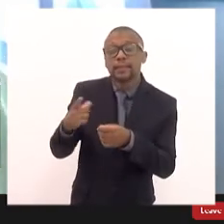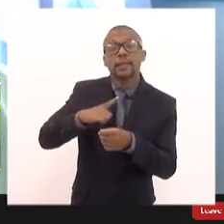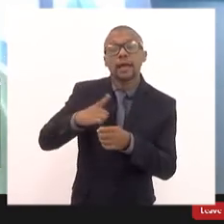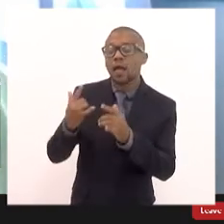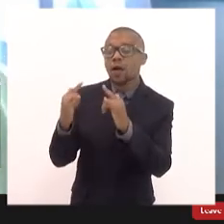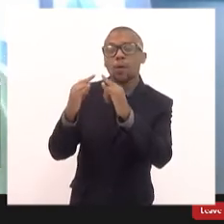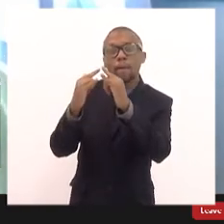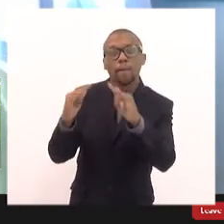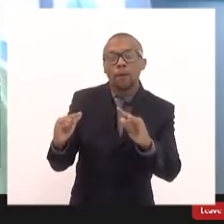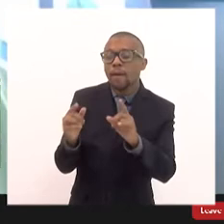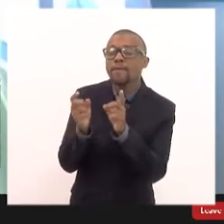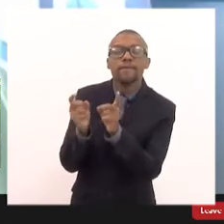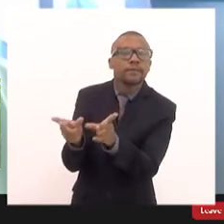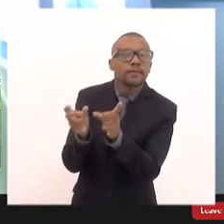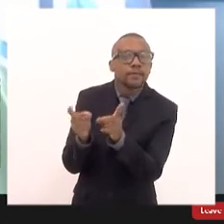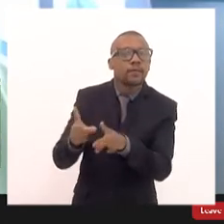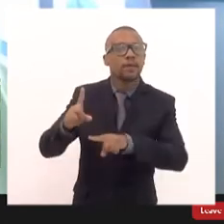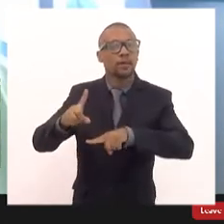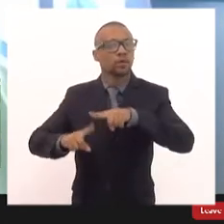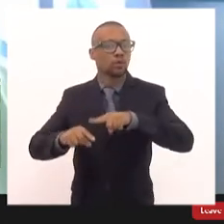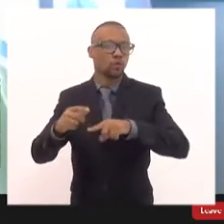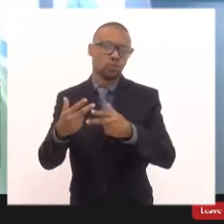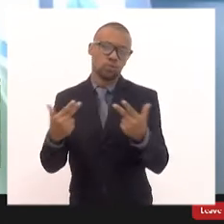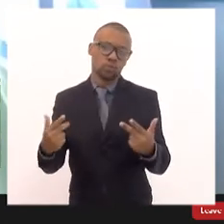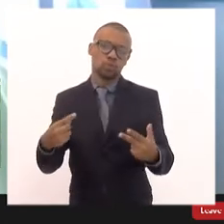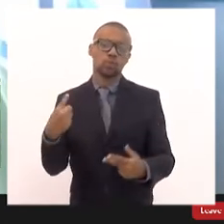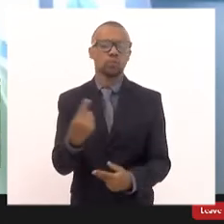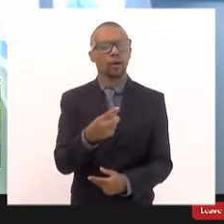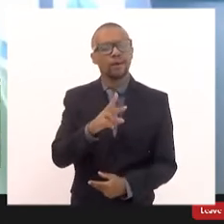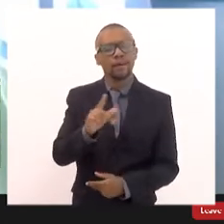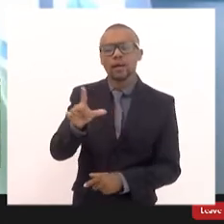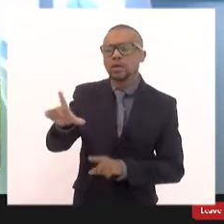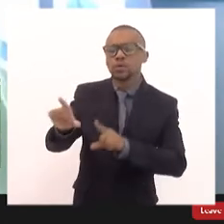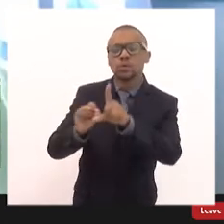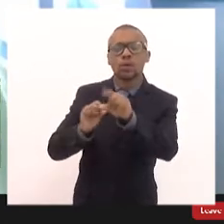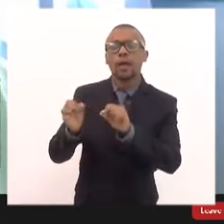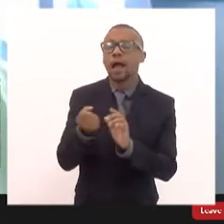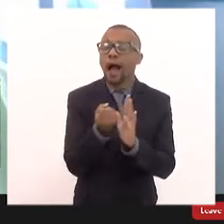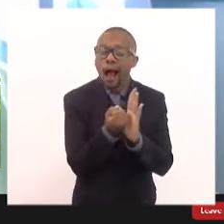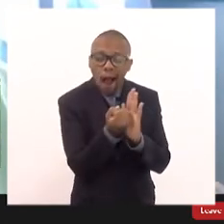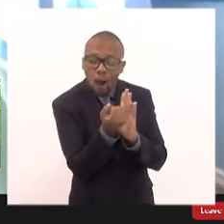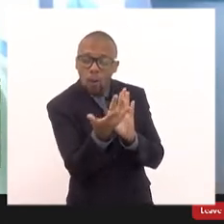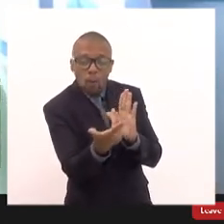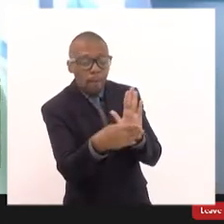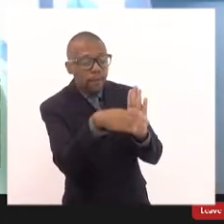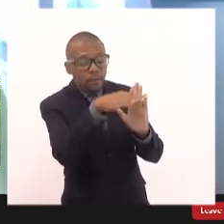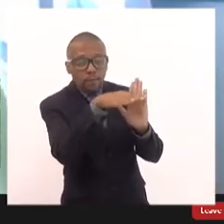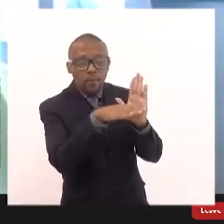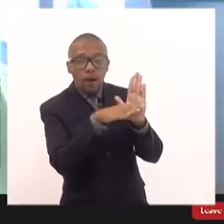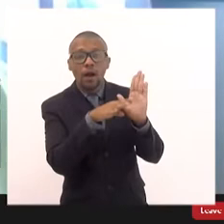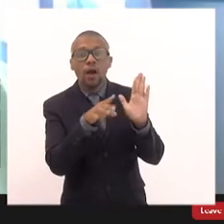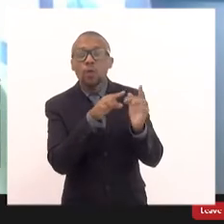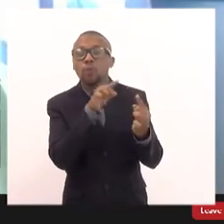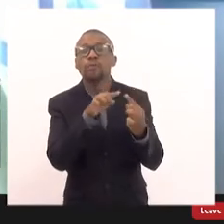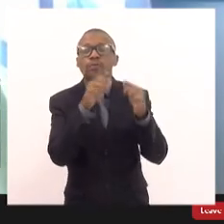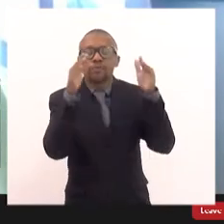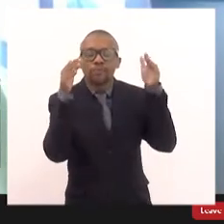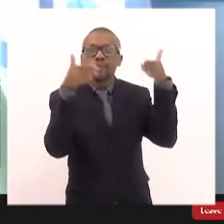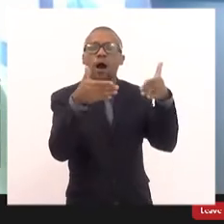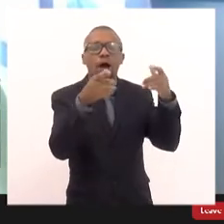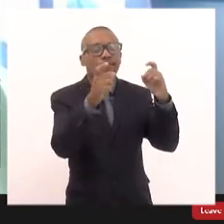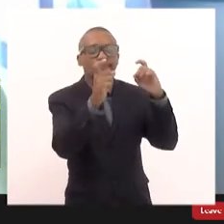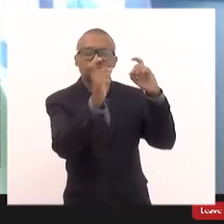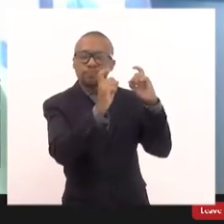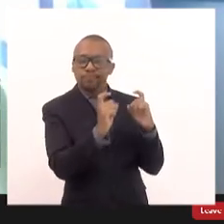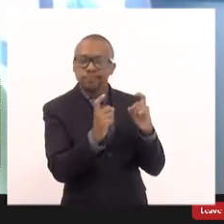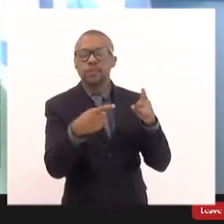seus produtos, né? Vamos escolher algumas delas para enfatizar e ouvir